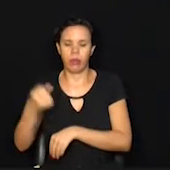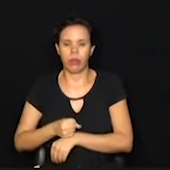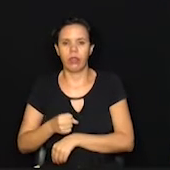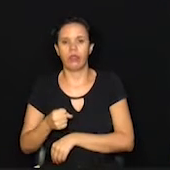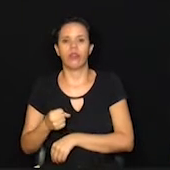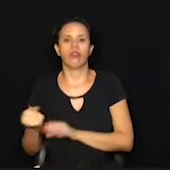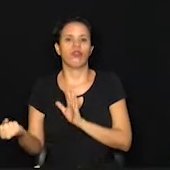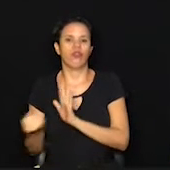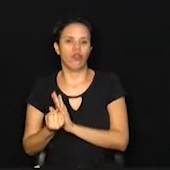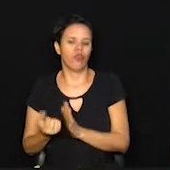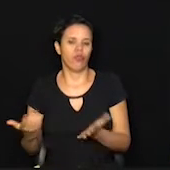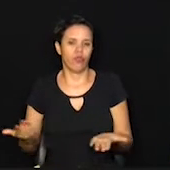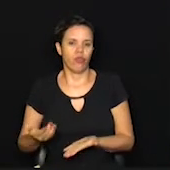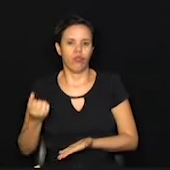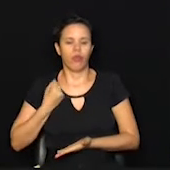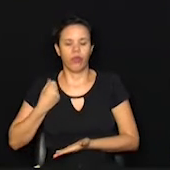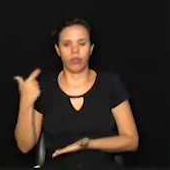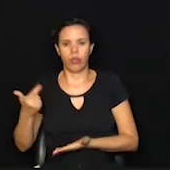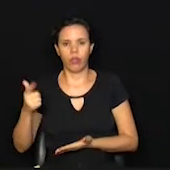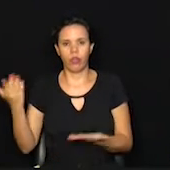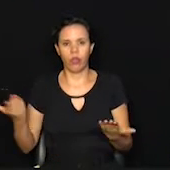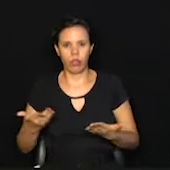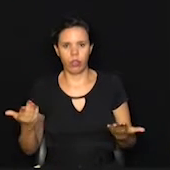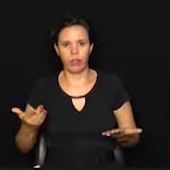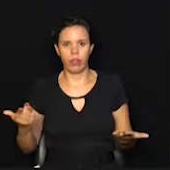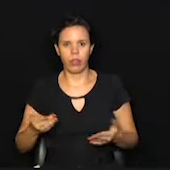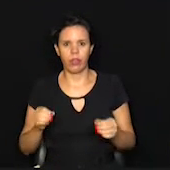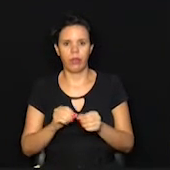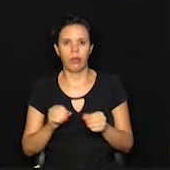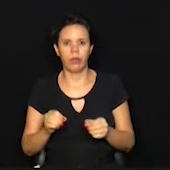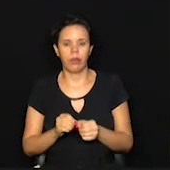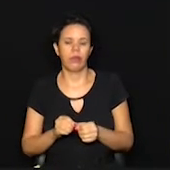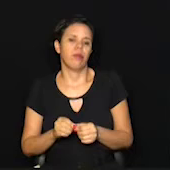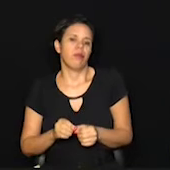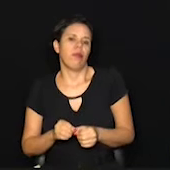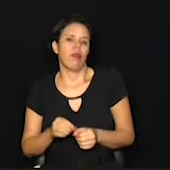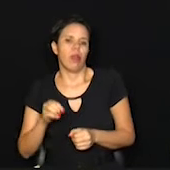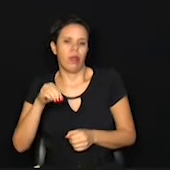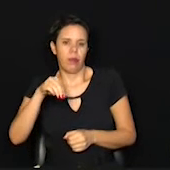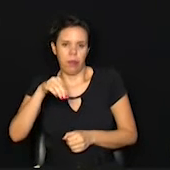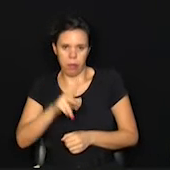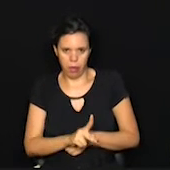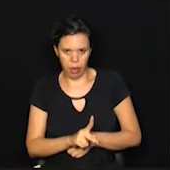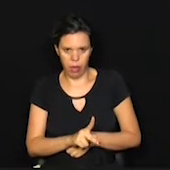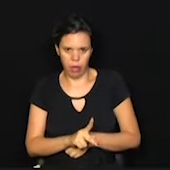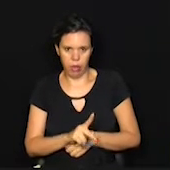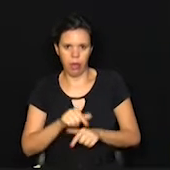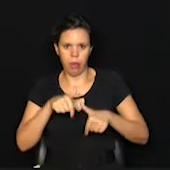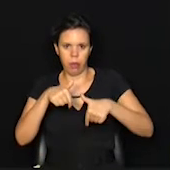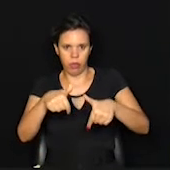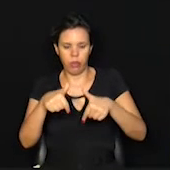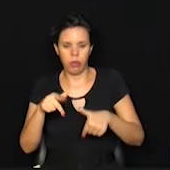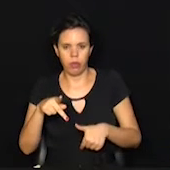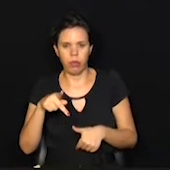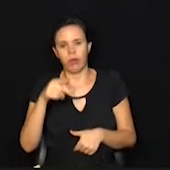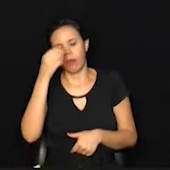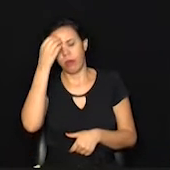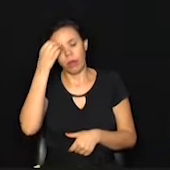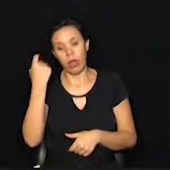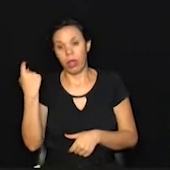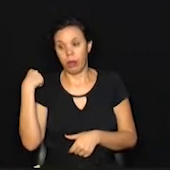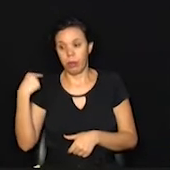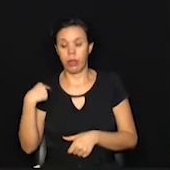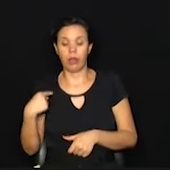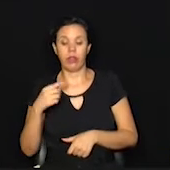o que hoje a gente chama de medida provisória é uma coisa hiper E aí época a ditadura militar só tava os